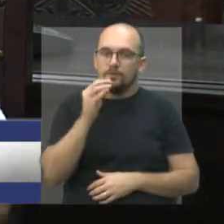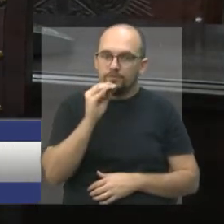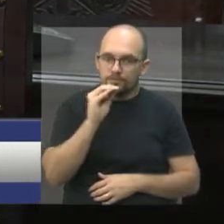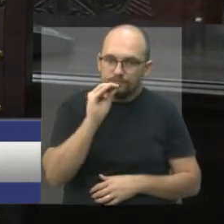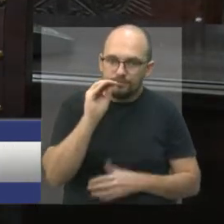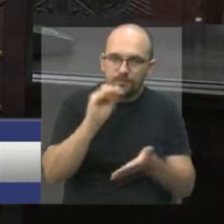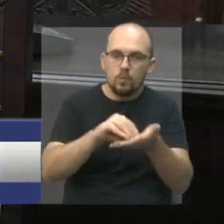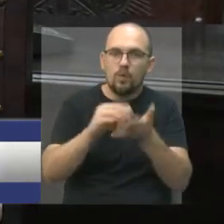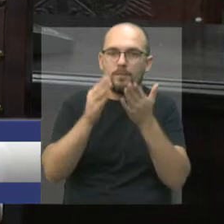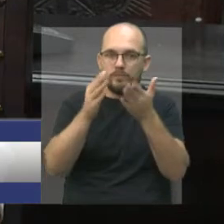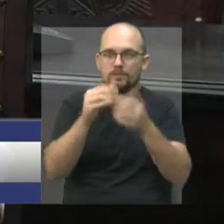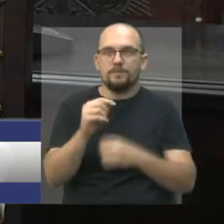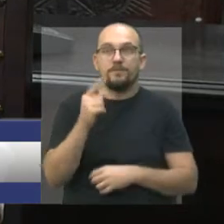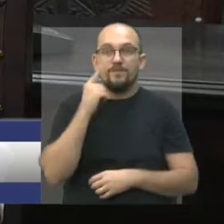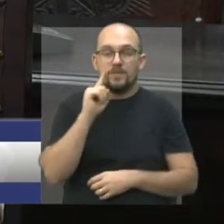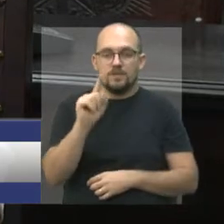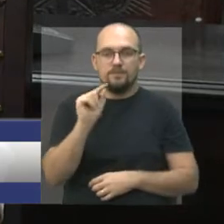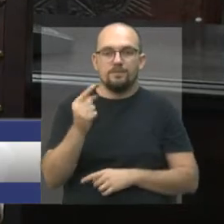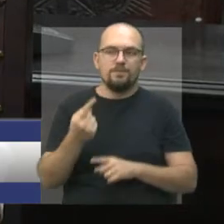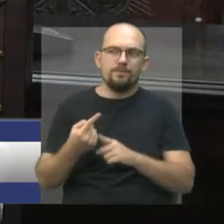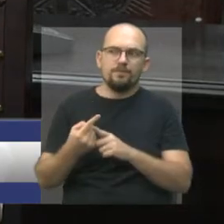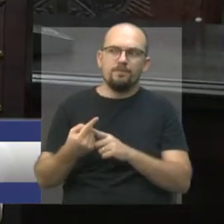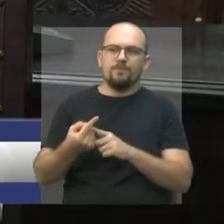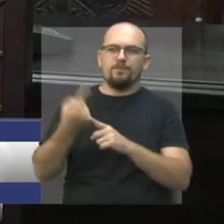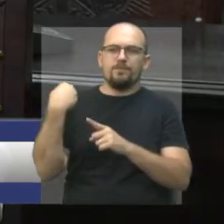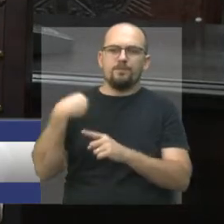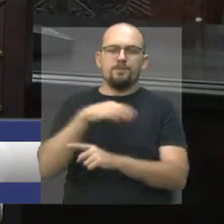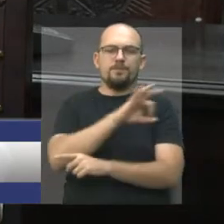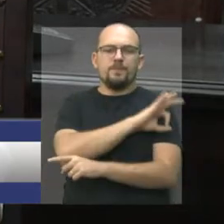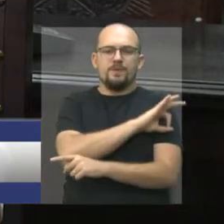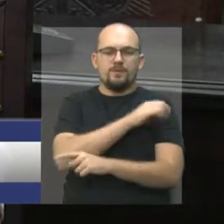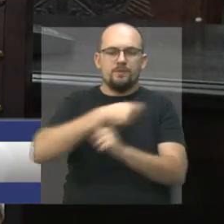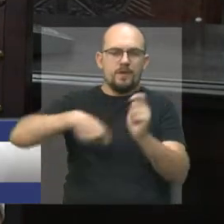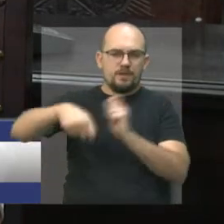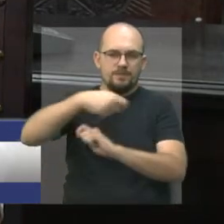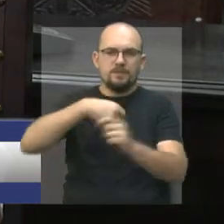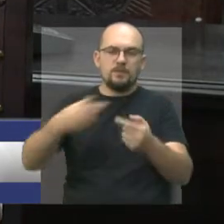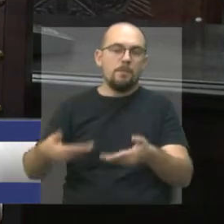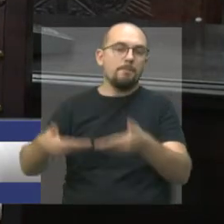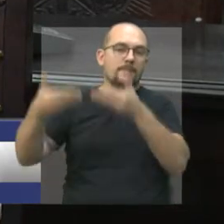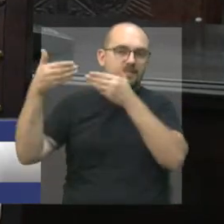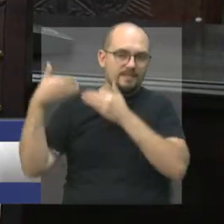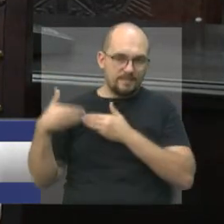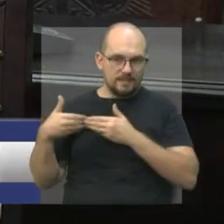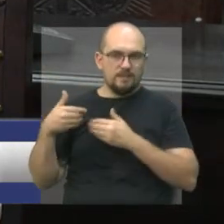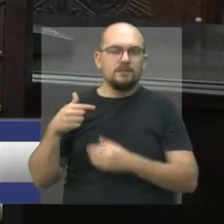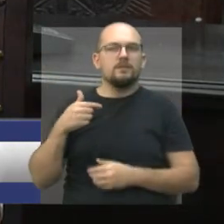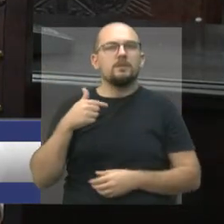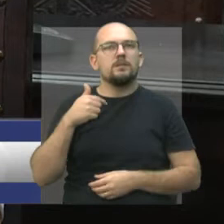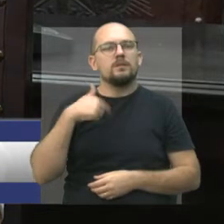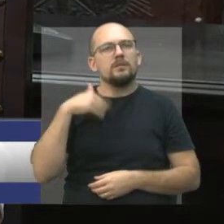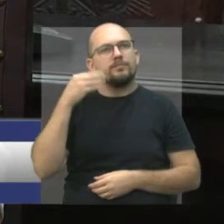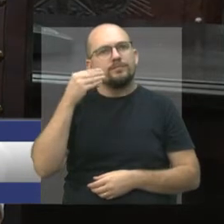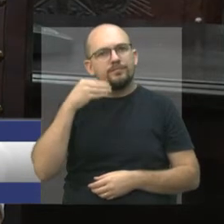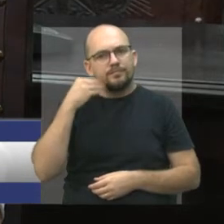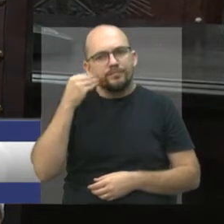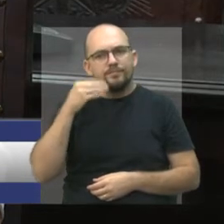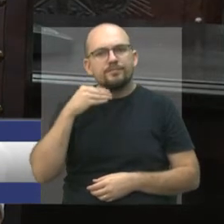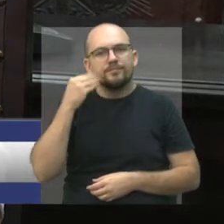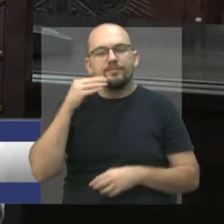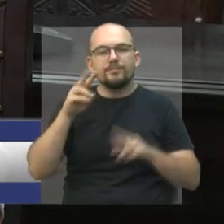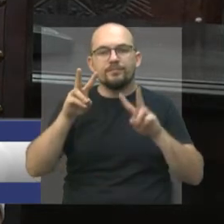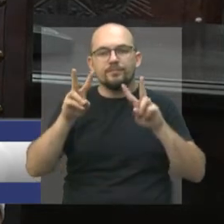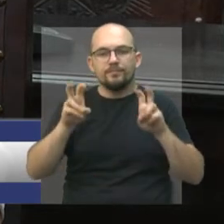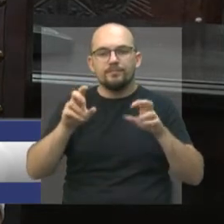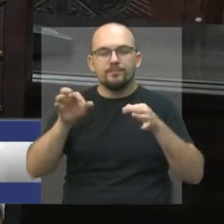na administração passada, nós tivemos aqui algumas experiências com relação à